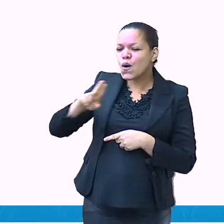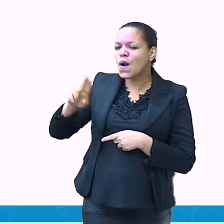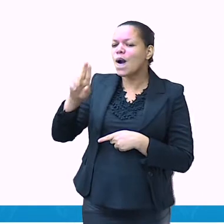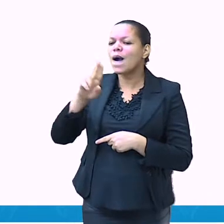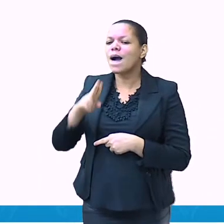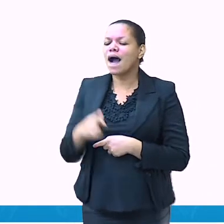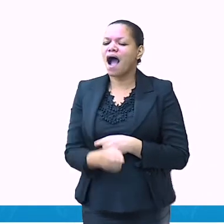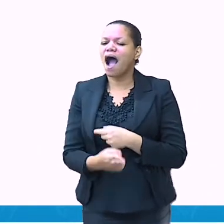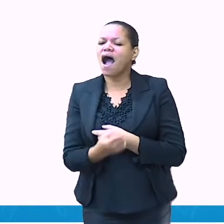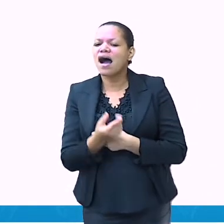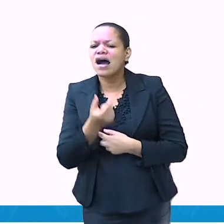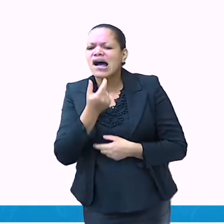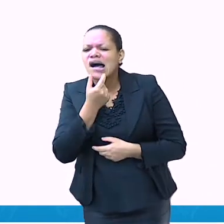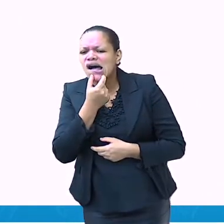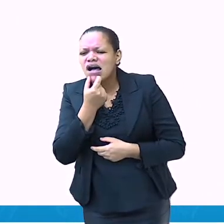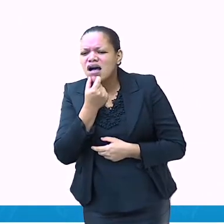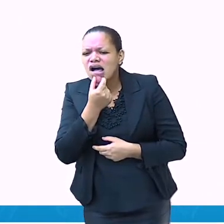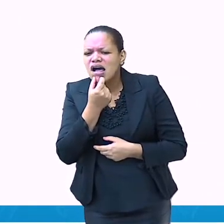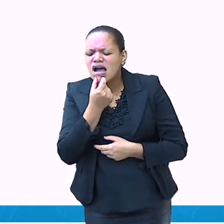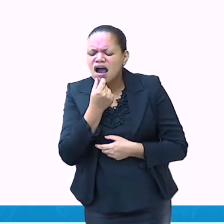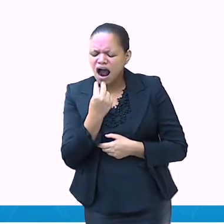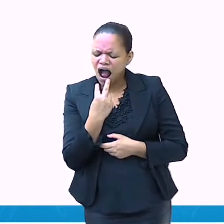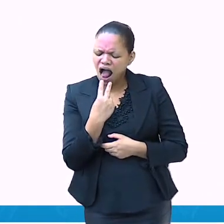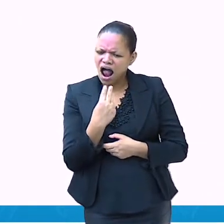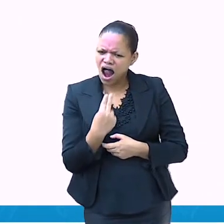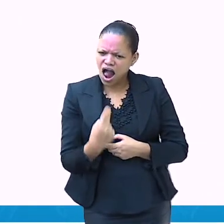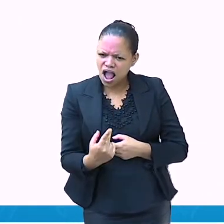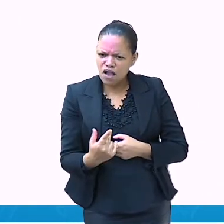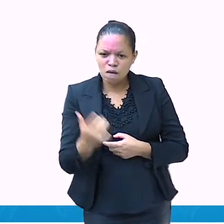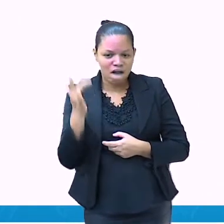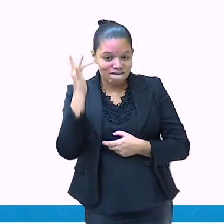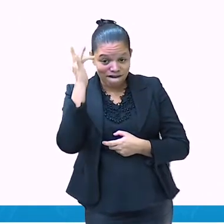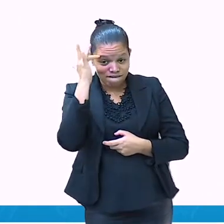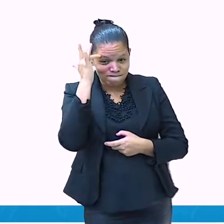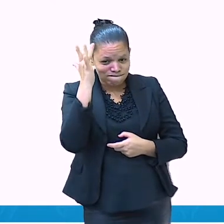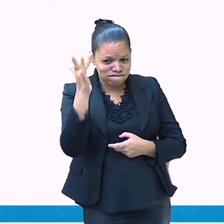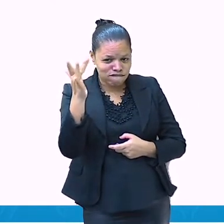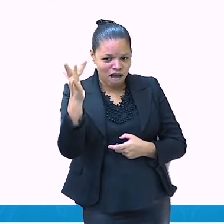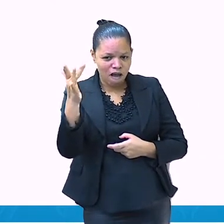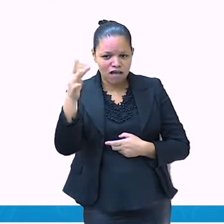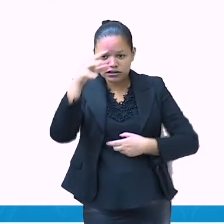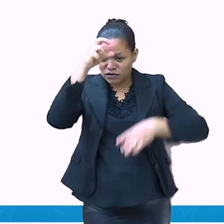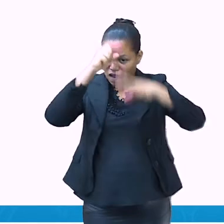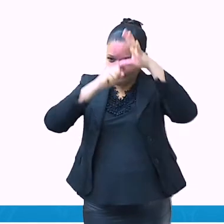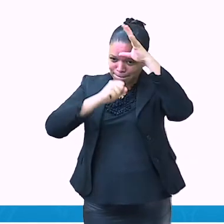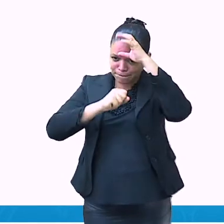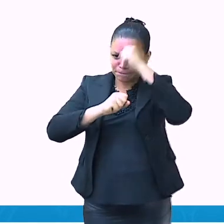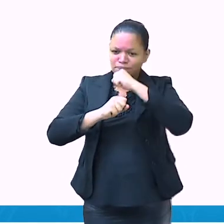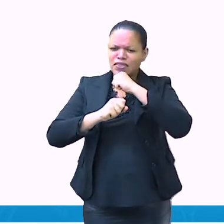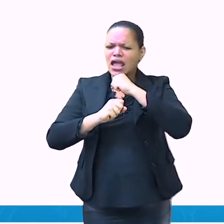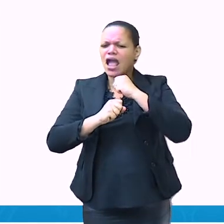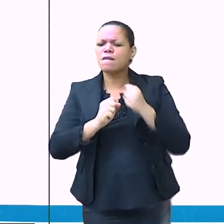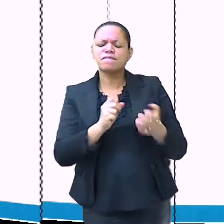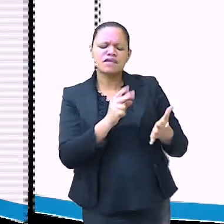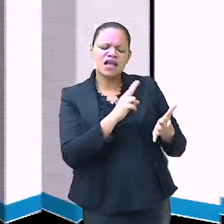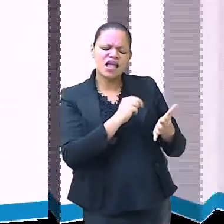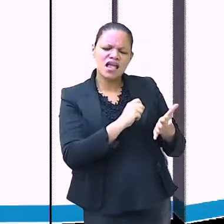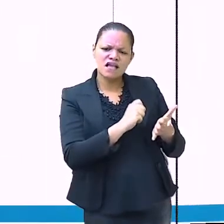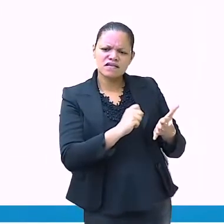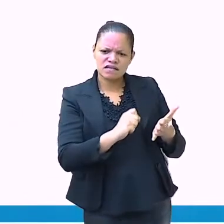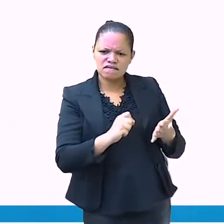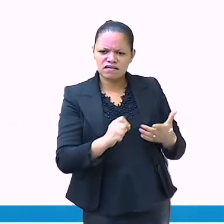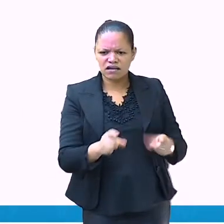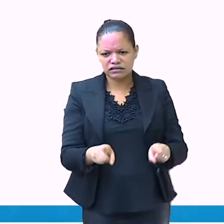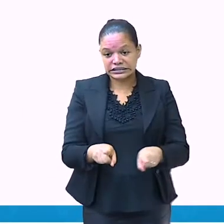Weren't. É muito fácil de dizer. Então, fica mais fácil de aprender e até de escrever. Alright?